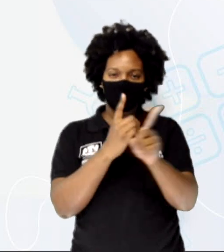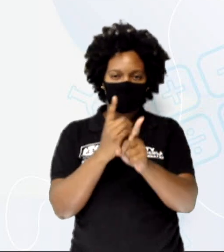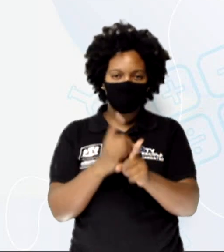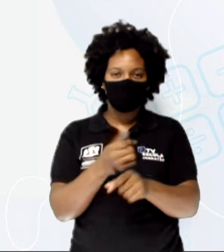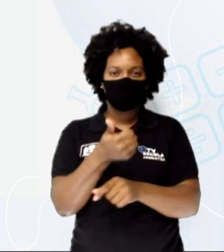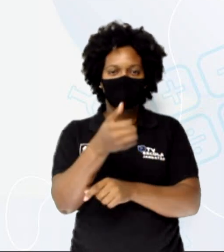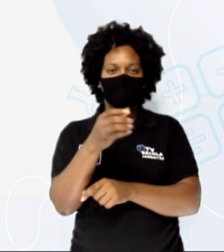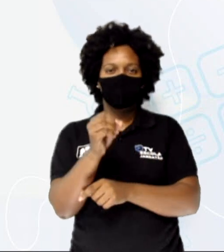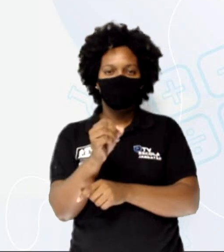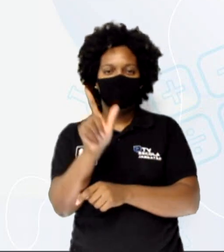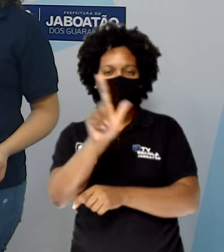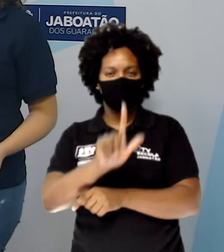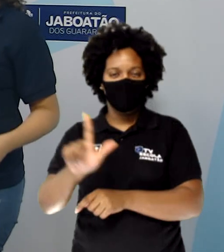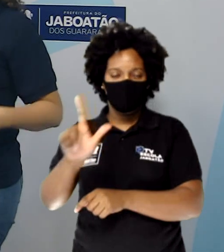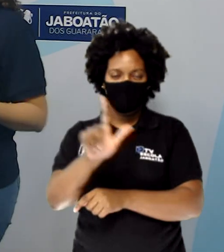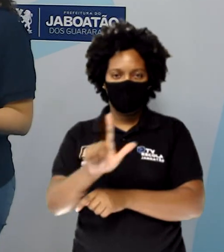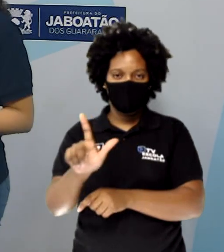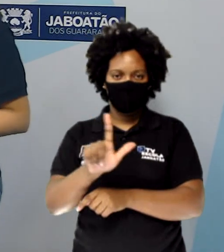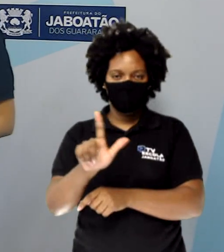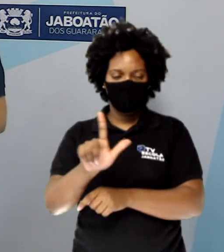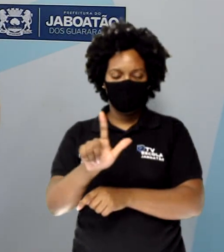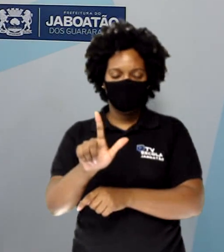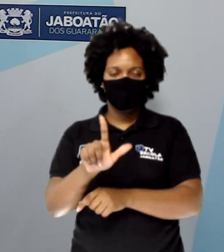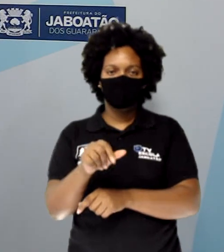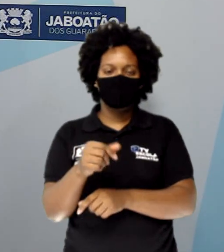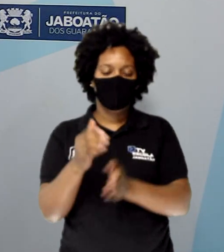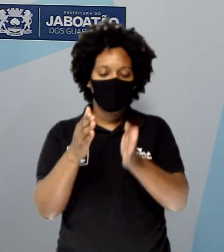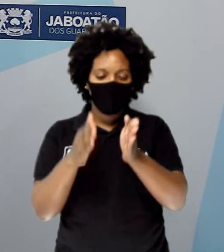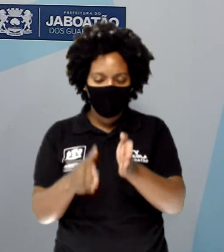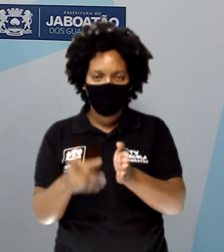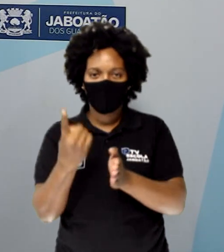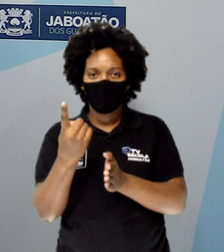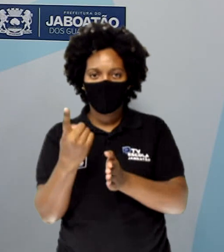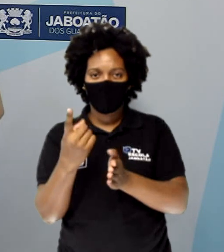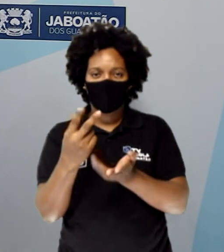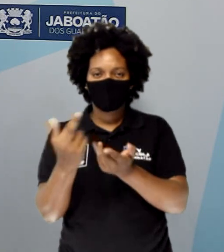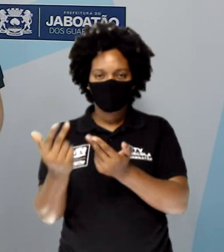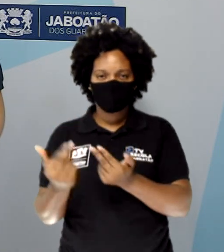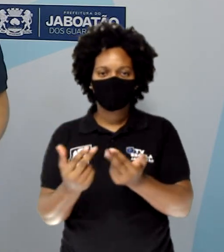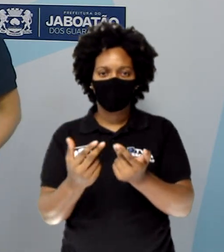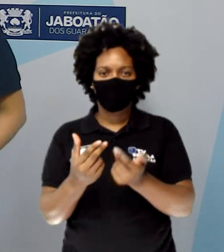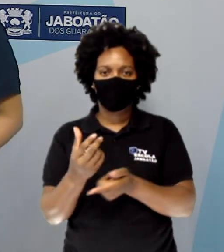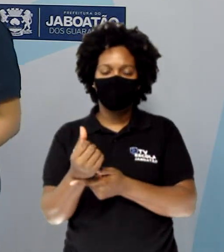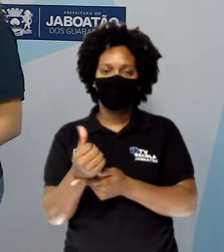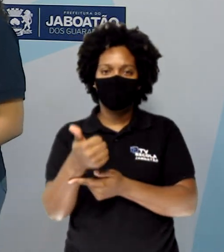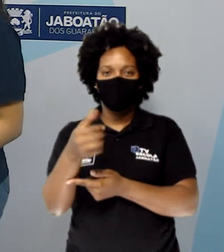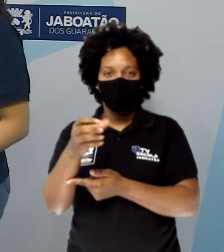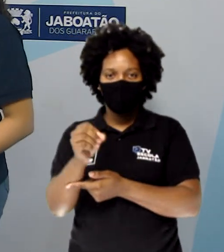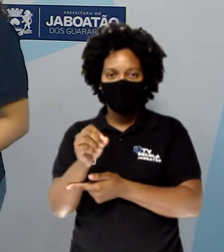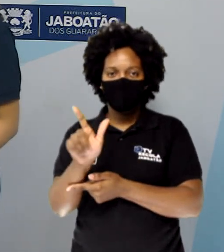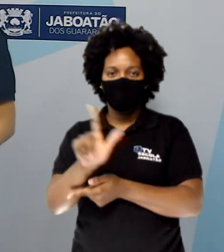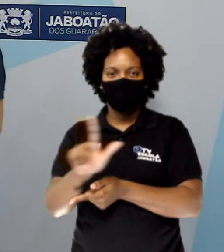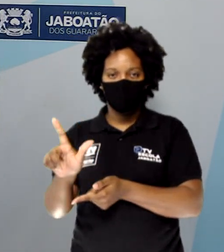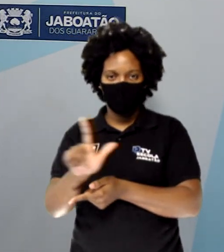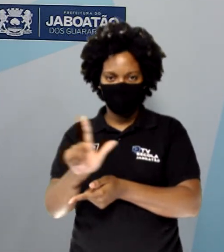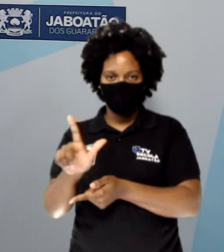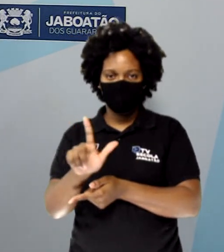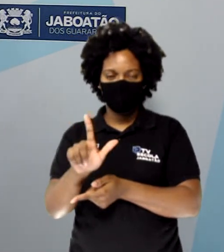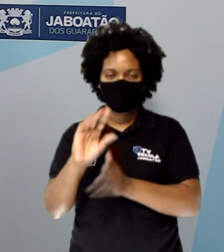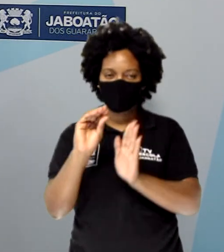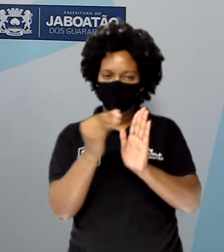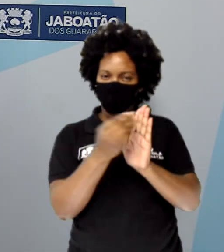Isso significa que uma parte das 6 vale 10 litros, né? Aí agora a gente vai ver o numerador, que é o